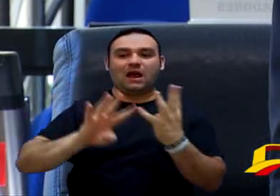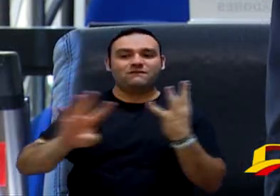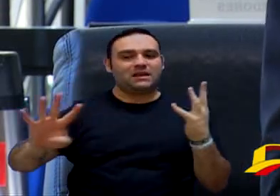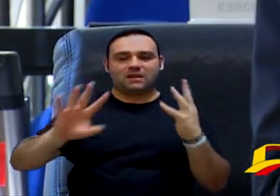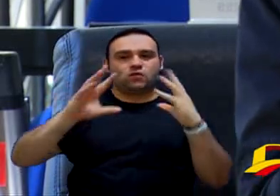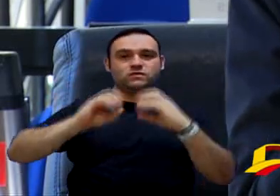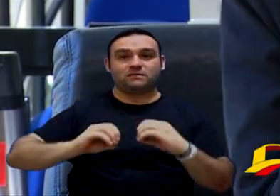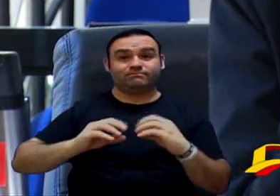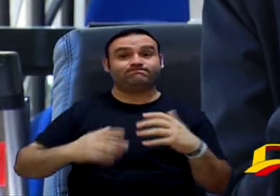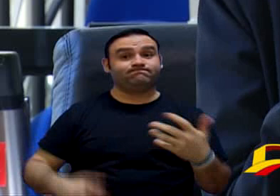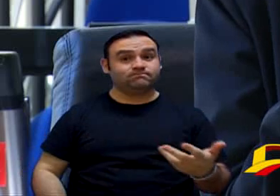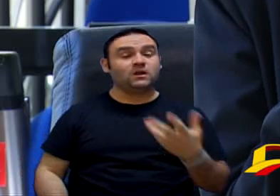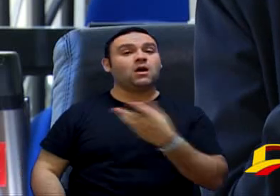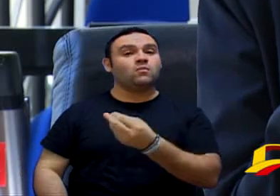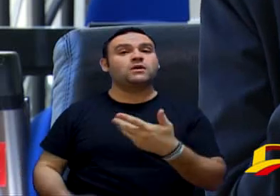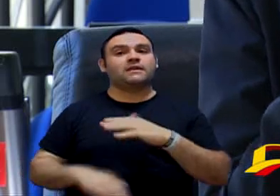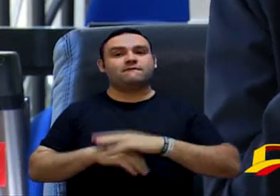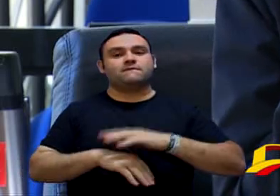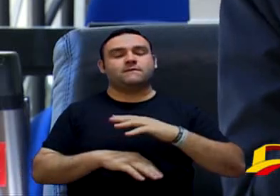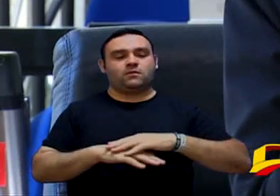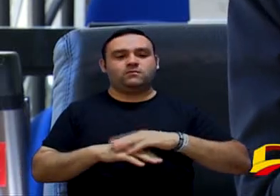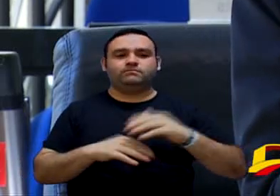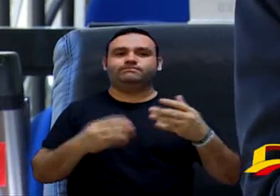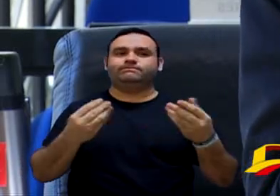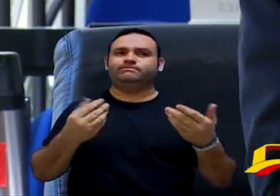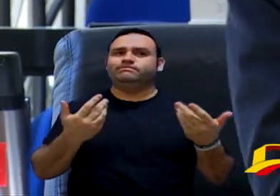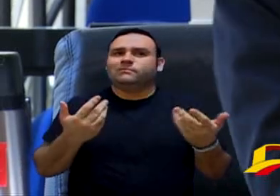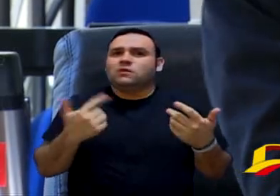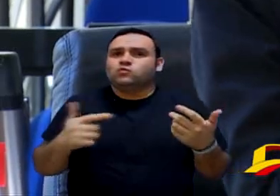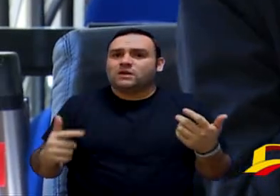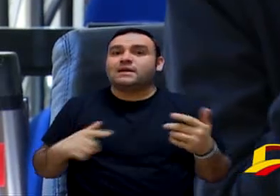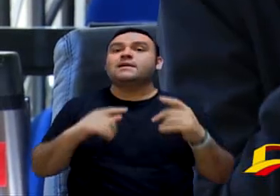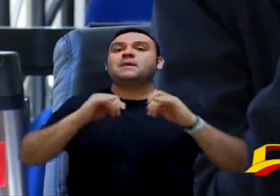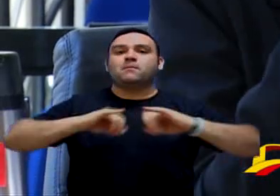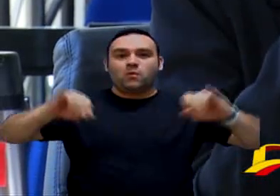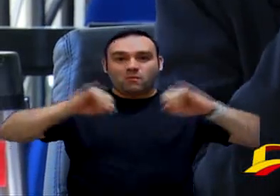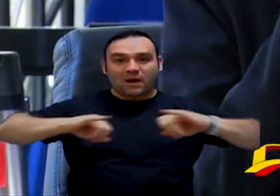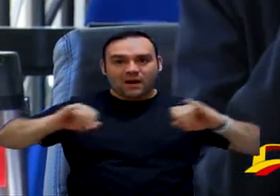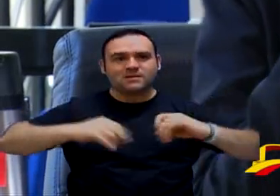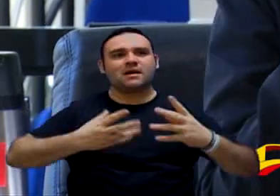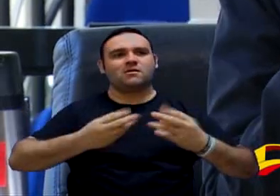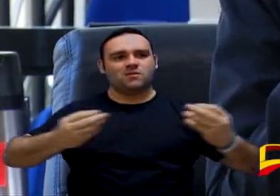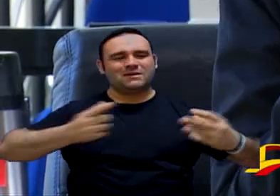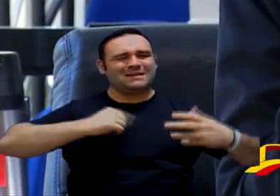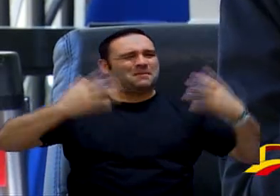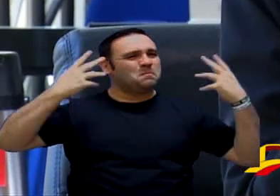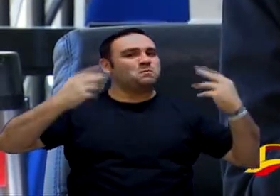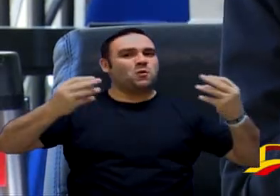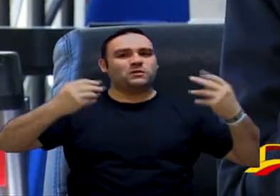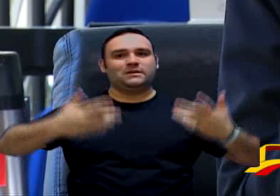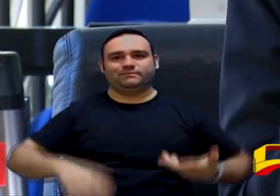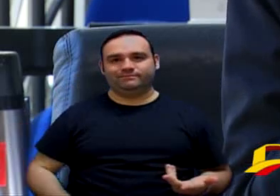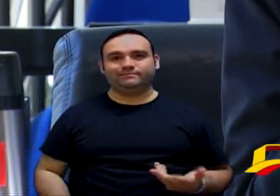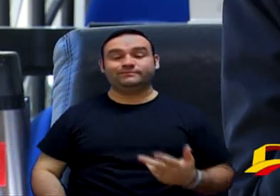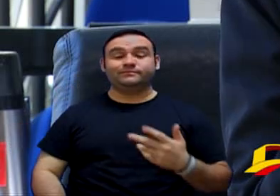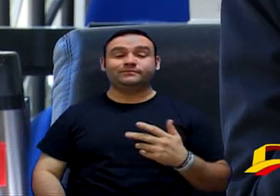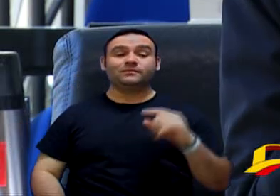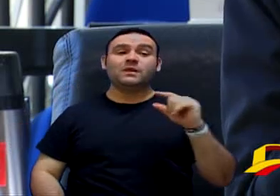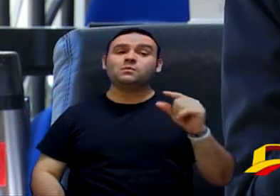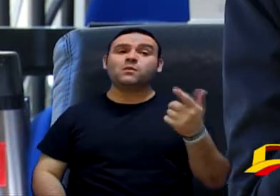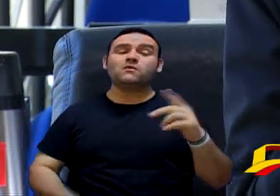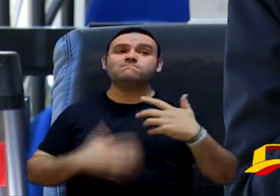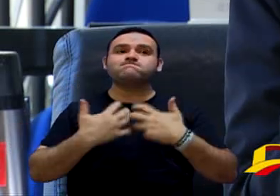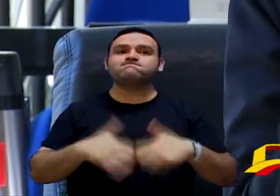tem muitas coisas que eram para ser realizadas e a gente não vê mas propaganda de outras coisas a milhares por aí e pouca